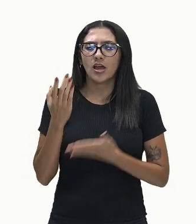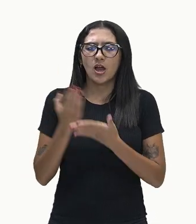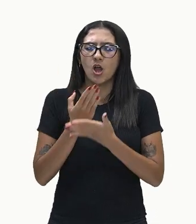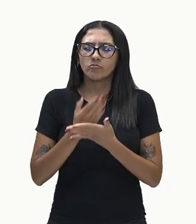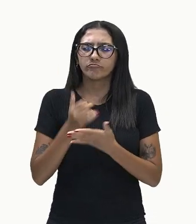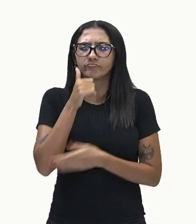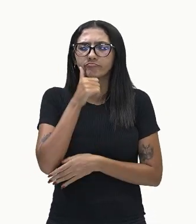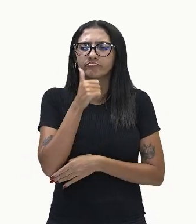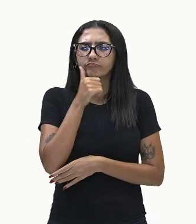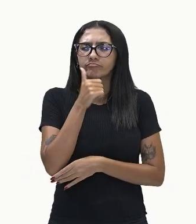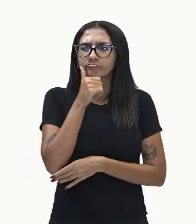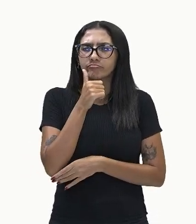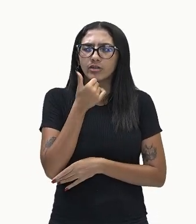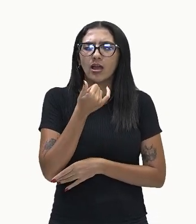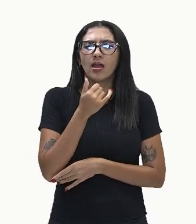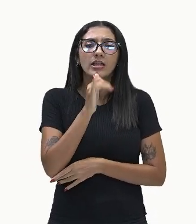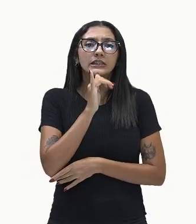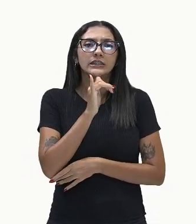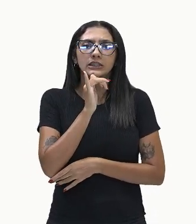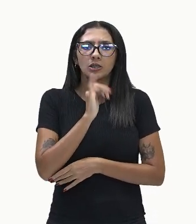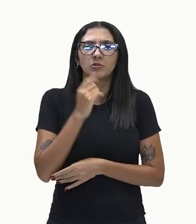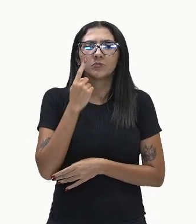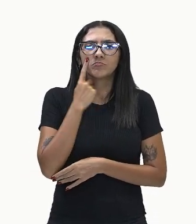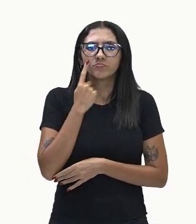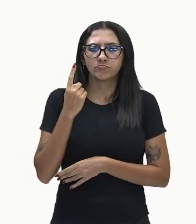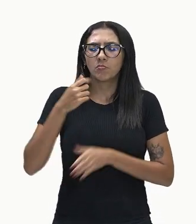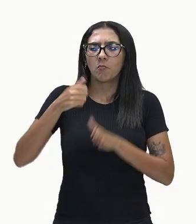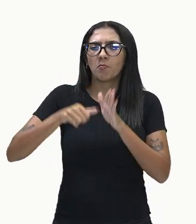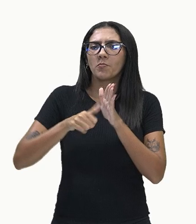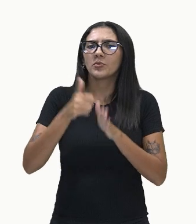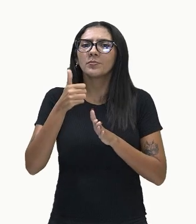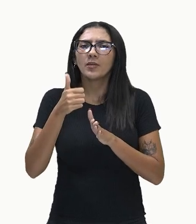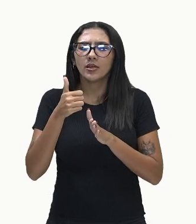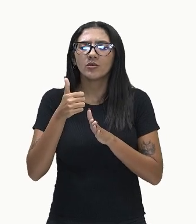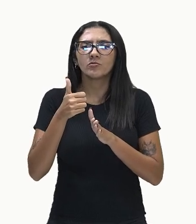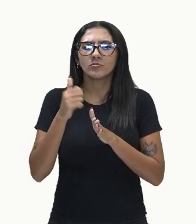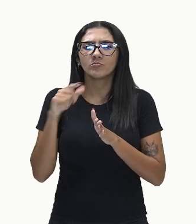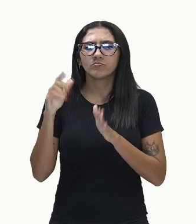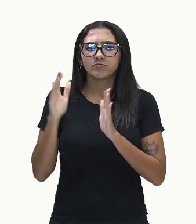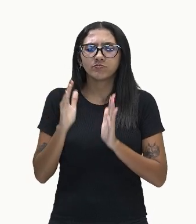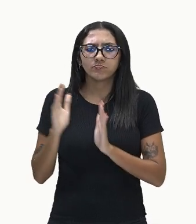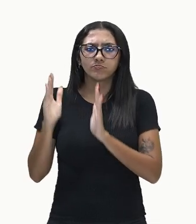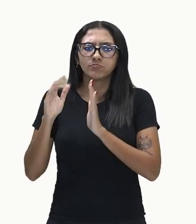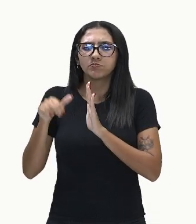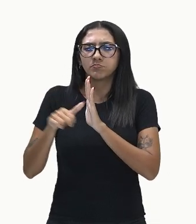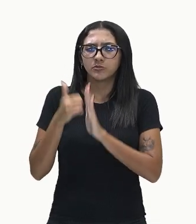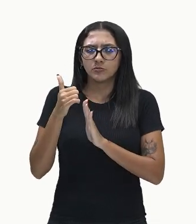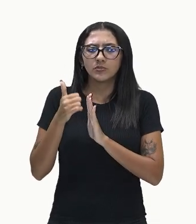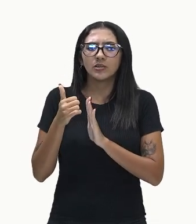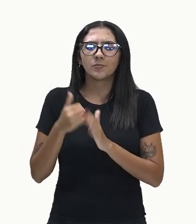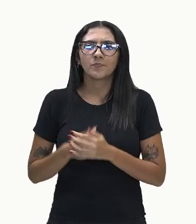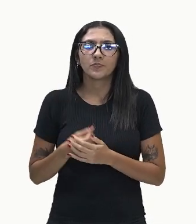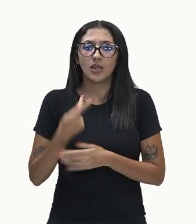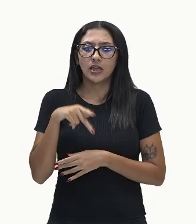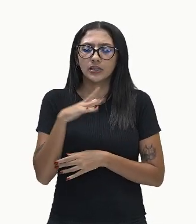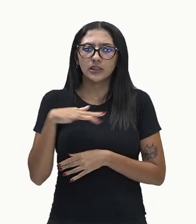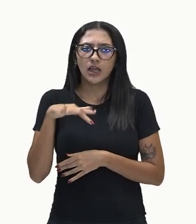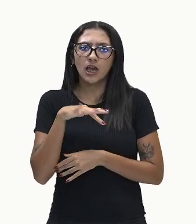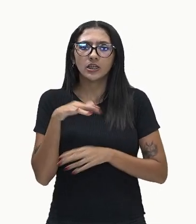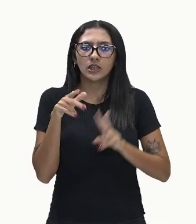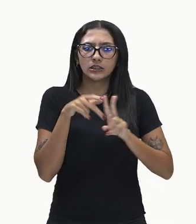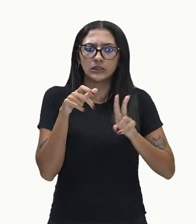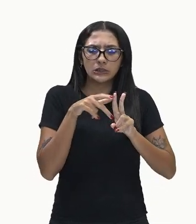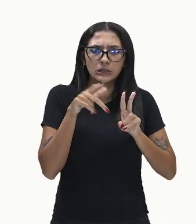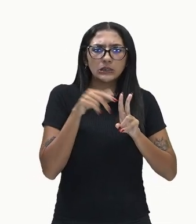de parto. Nós temos o parto de cócoras, que para a região, né, na nossa região indígena, é um parto